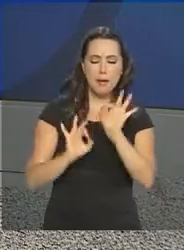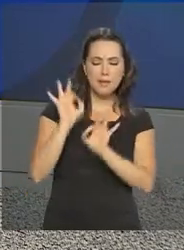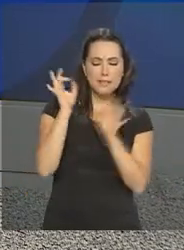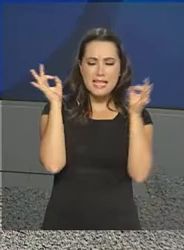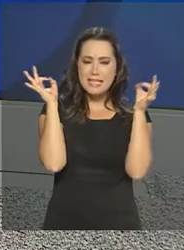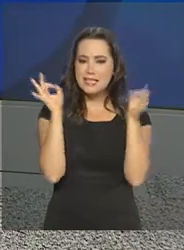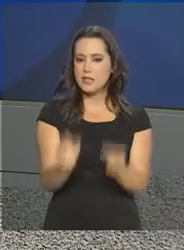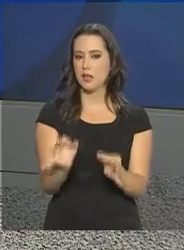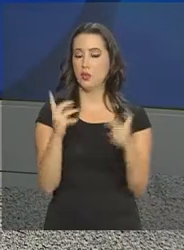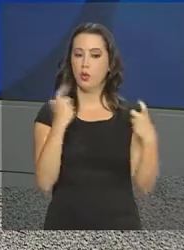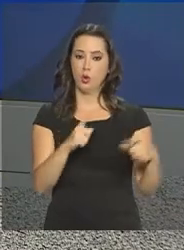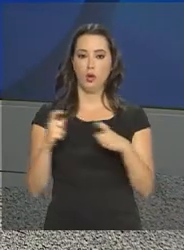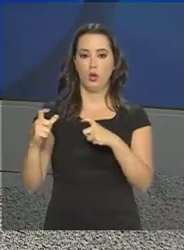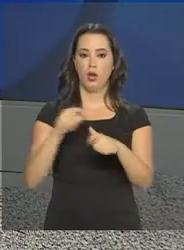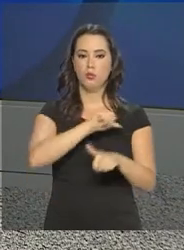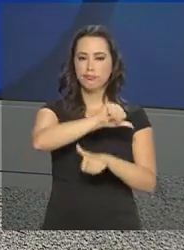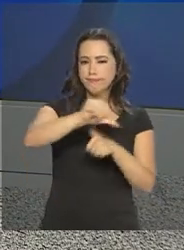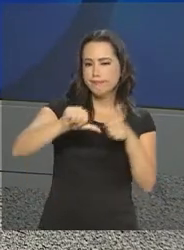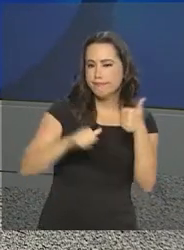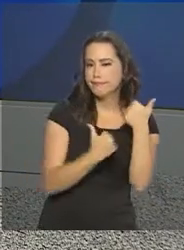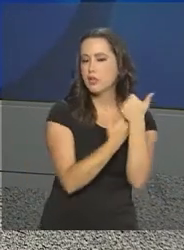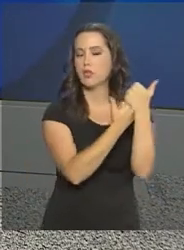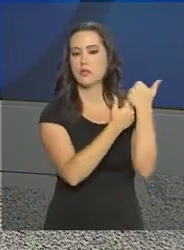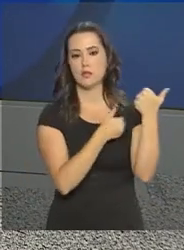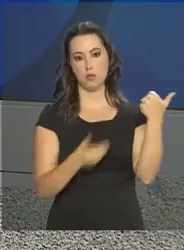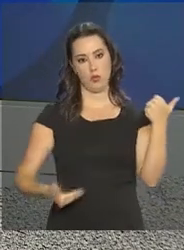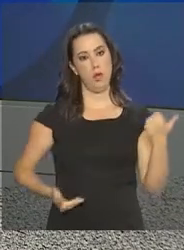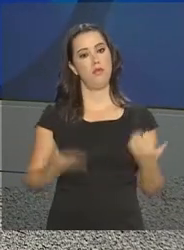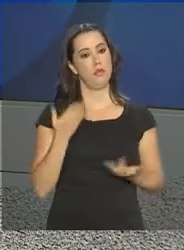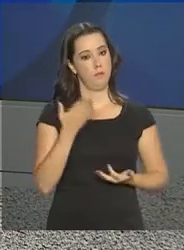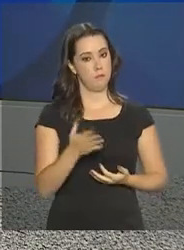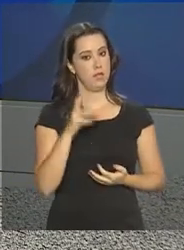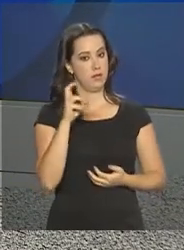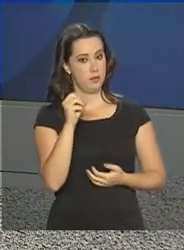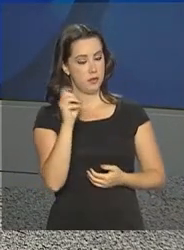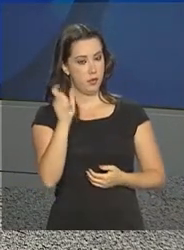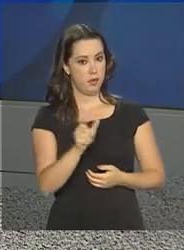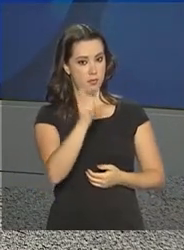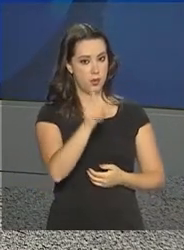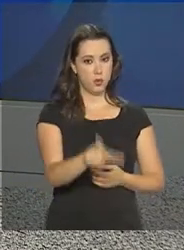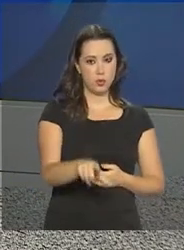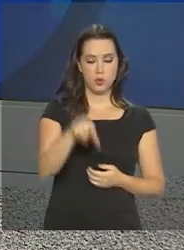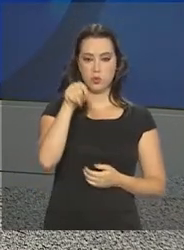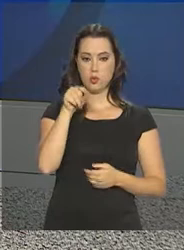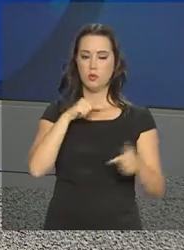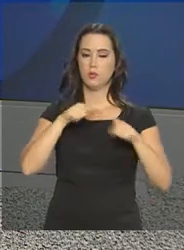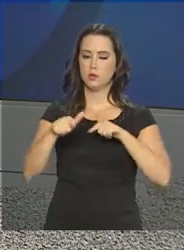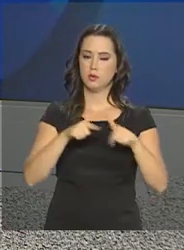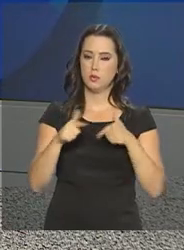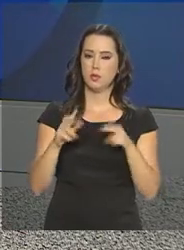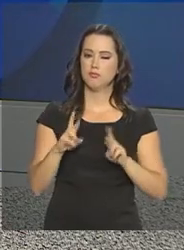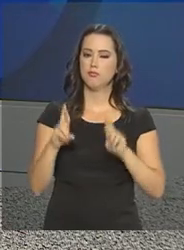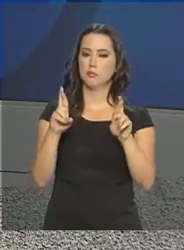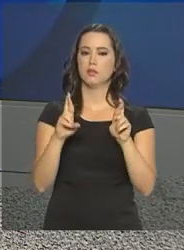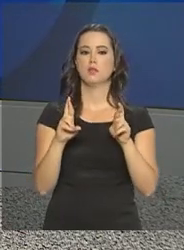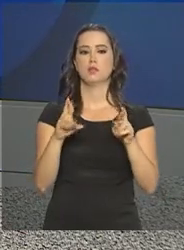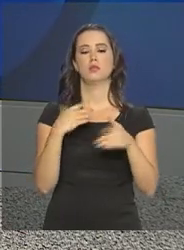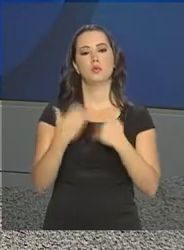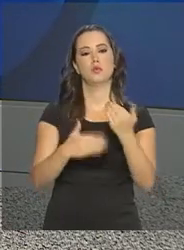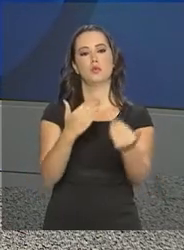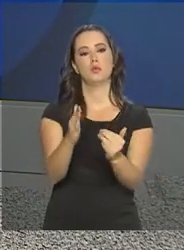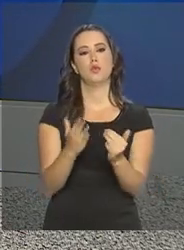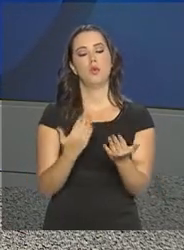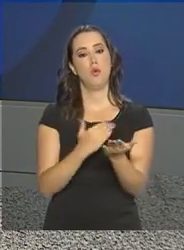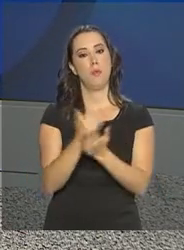funcionar a sede do gabinete de transição cerca de 50 pessoas devem ser escolhidas para tarefa ea expectativa é de que o